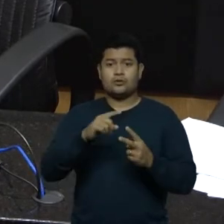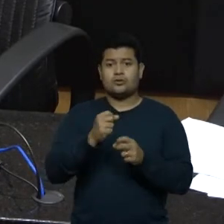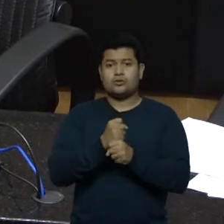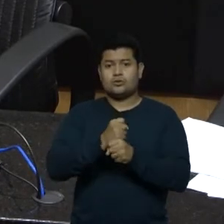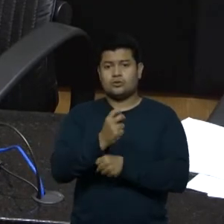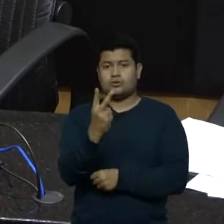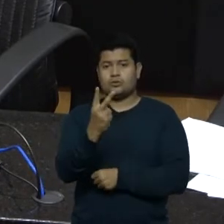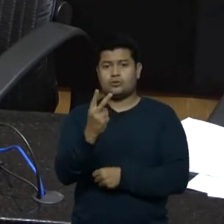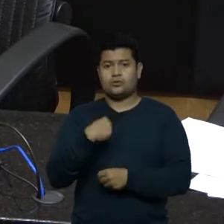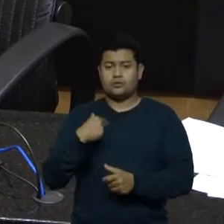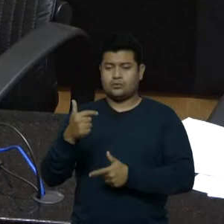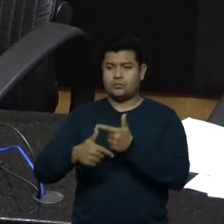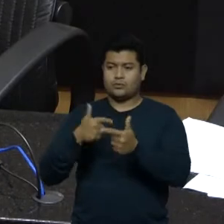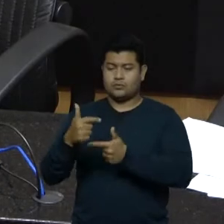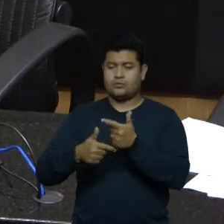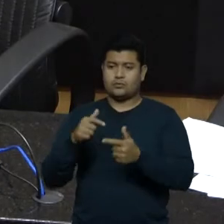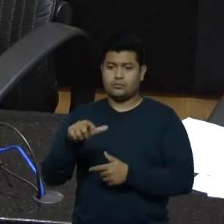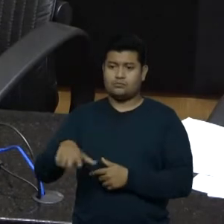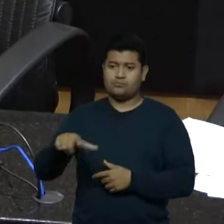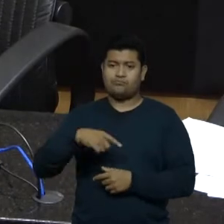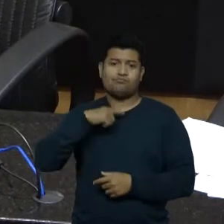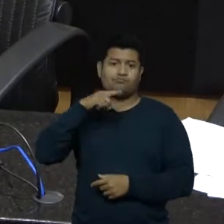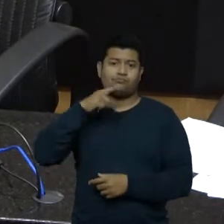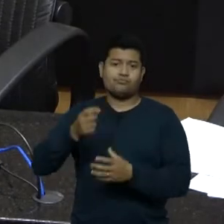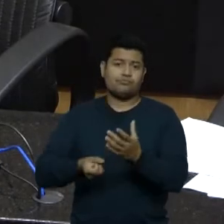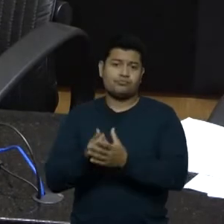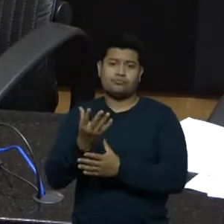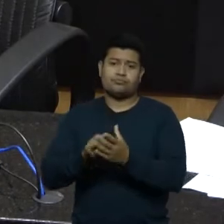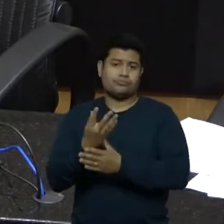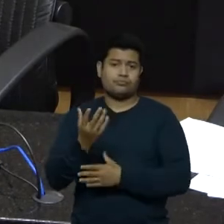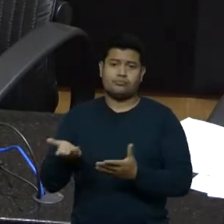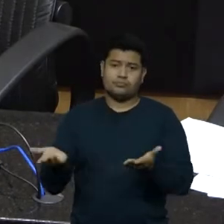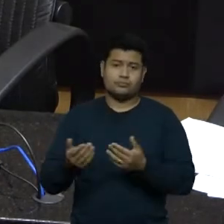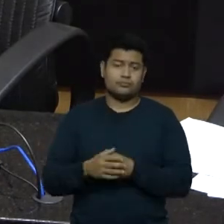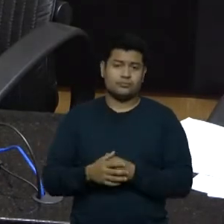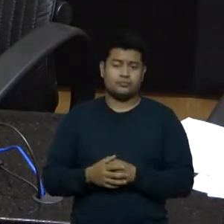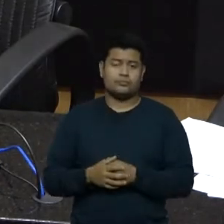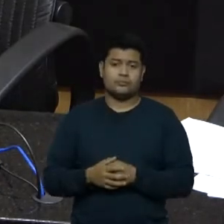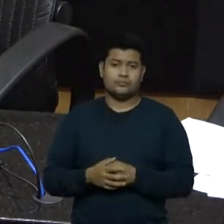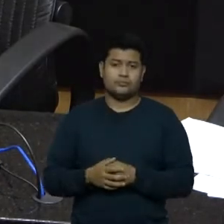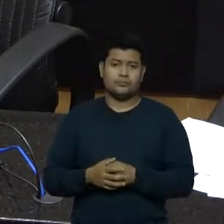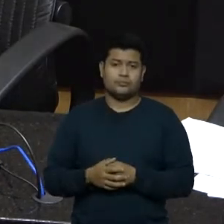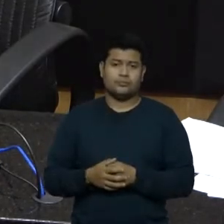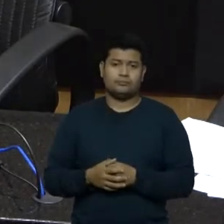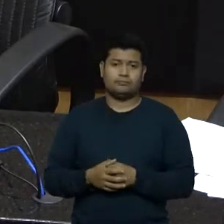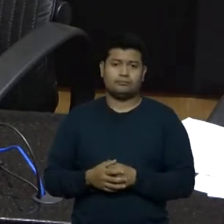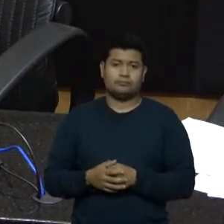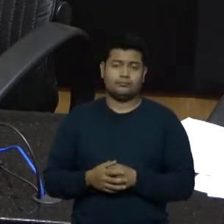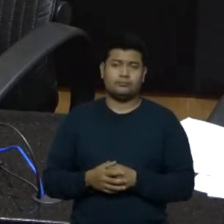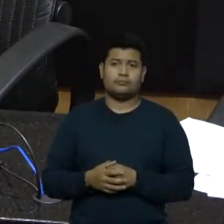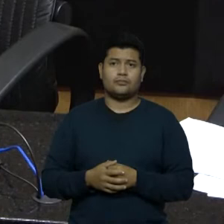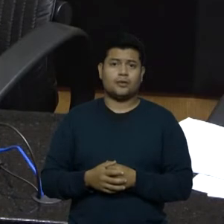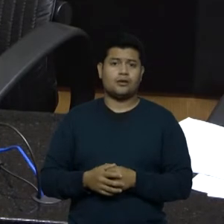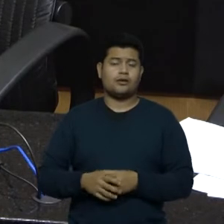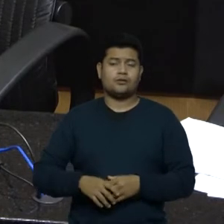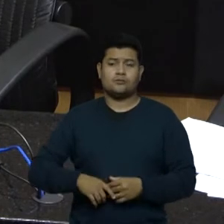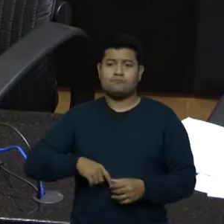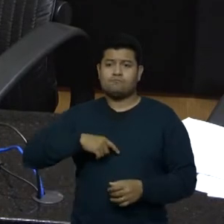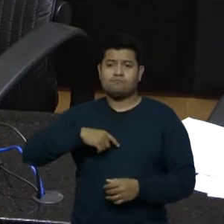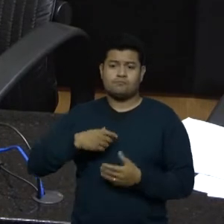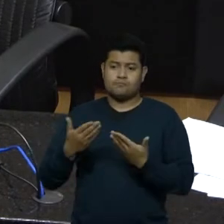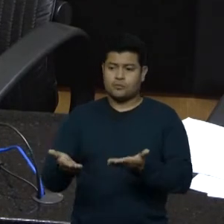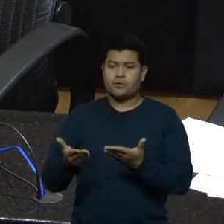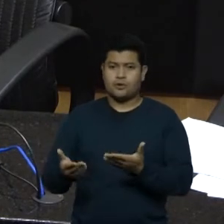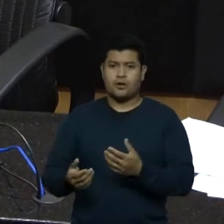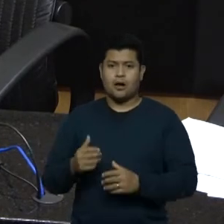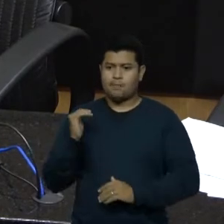a atividade praticamente e não produziu a atividade não conseguiu desenvolver a sua